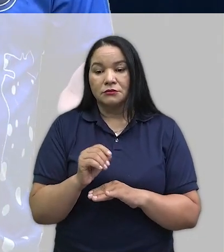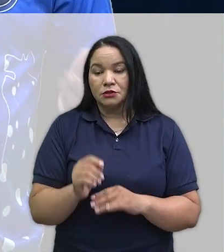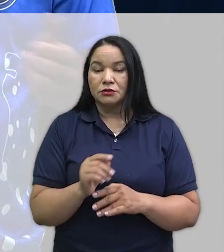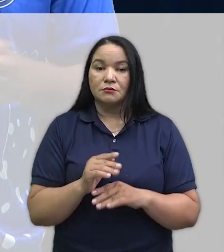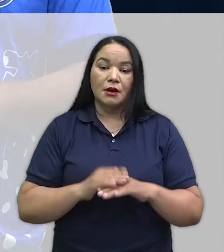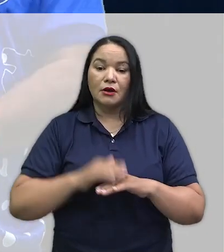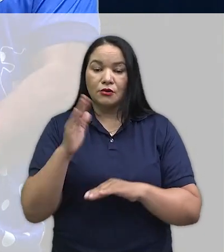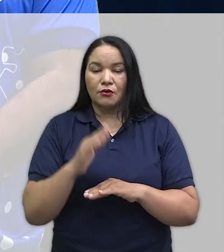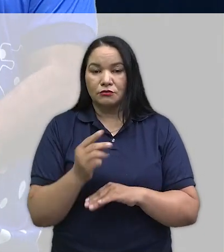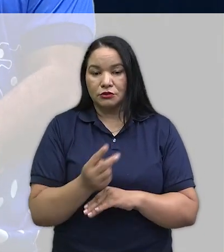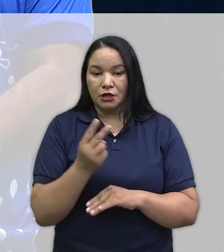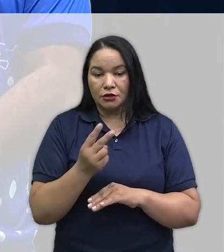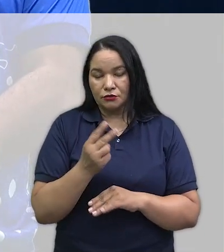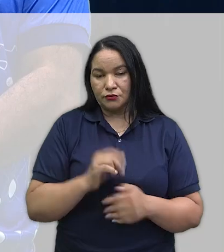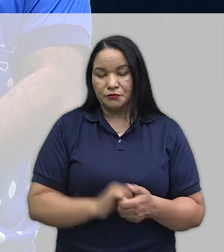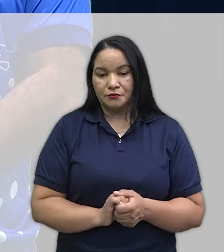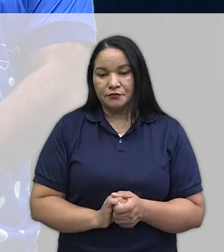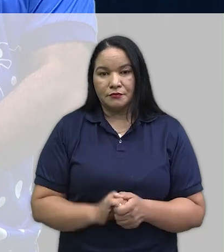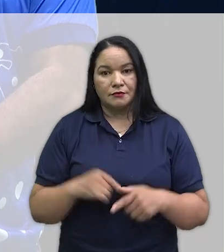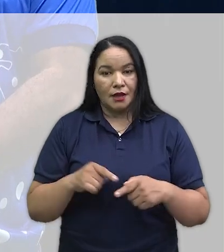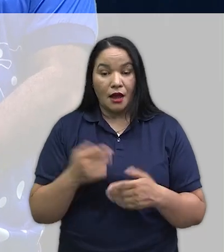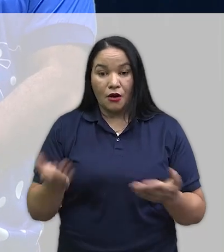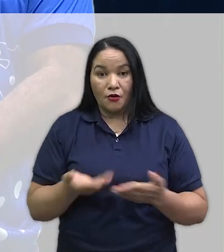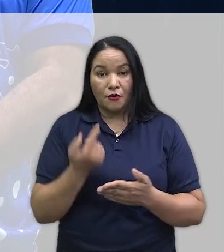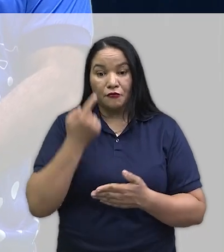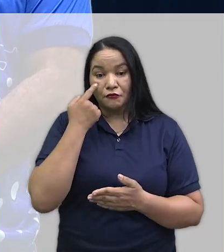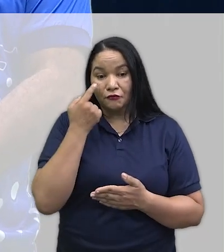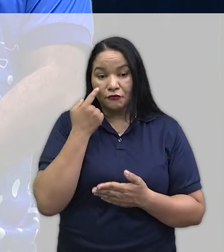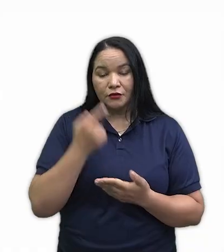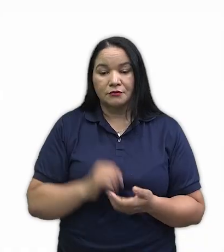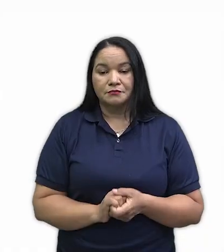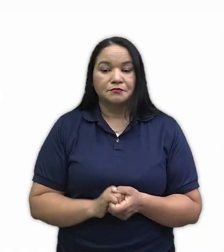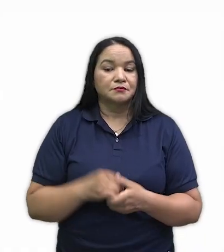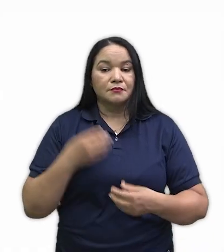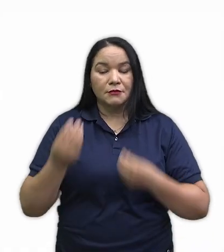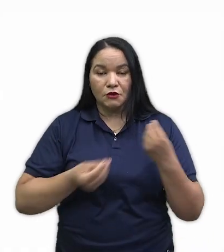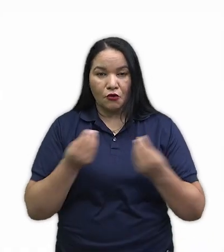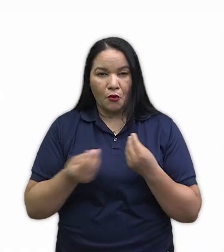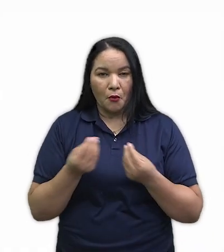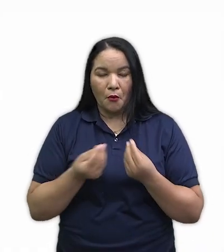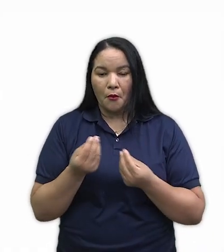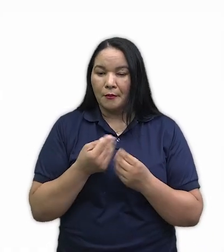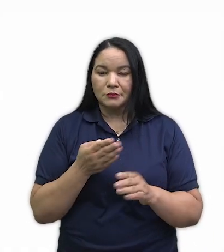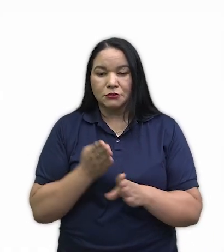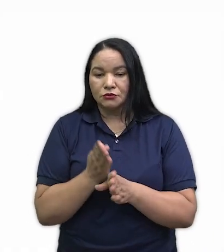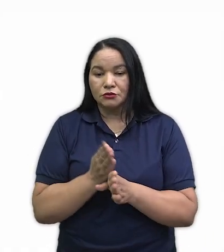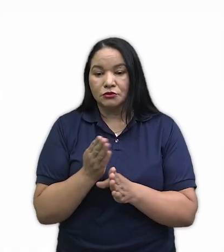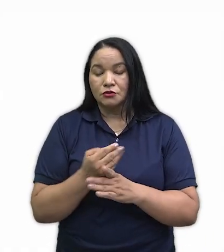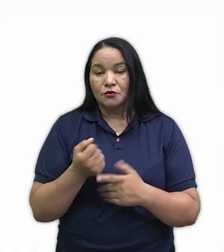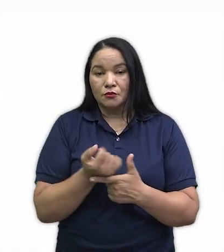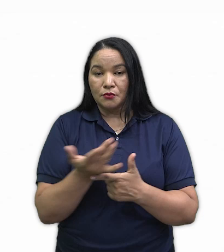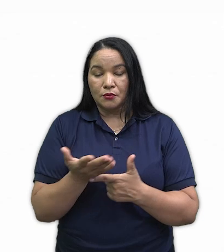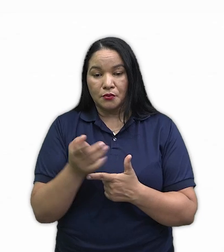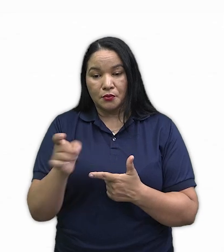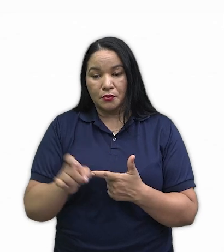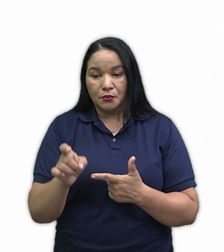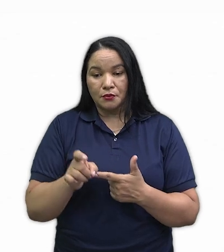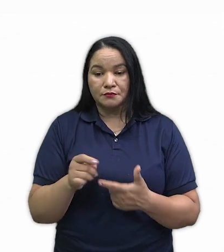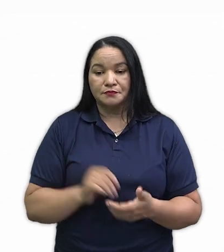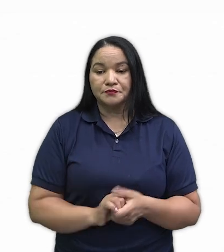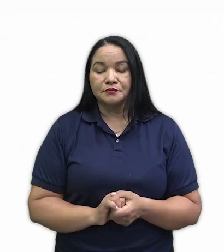escala 2. Tá legal? Então, vamos verificar agora aqui na tela como que a gente faz para trabalhar o